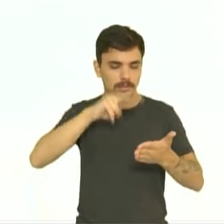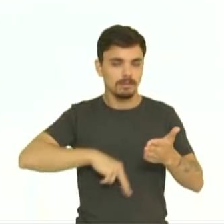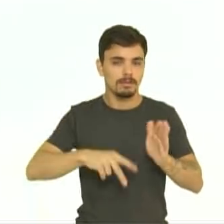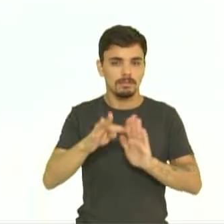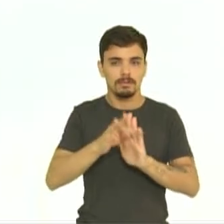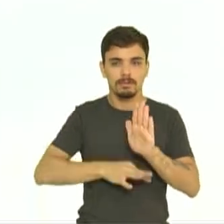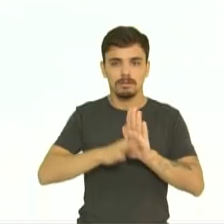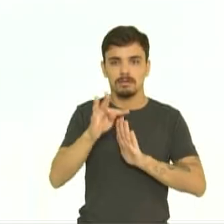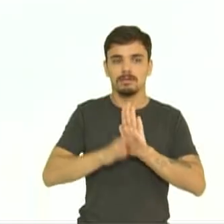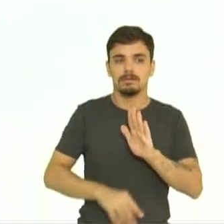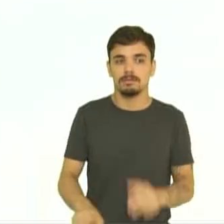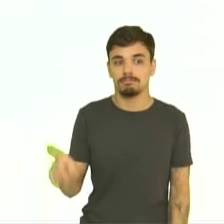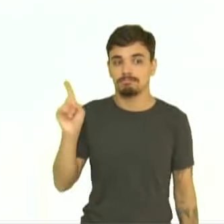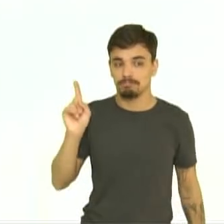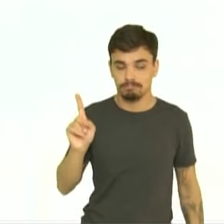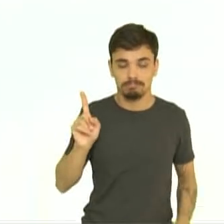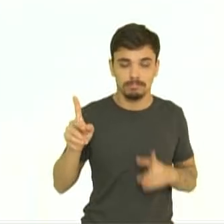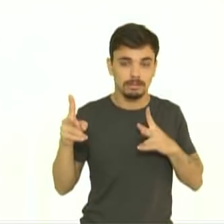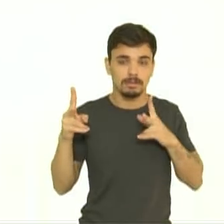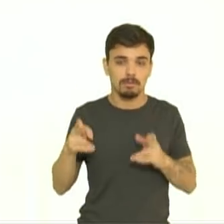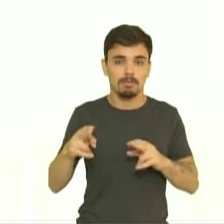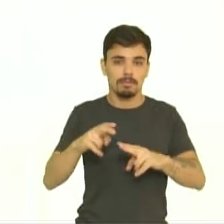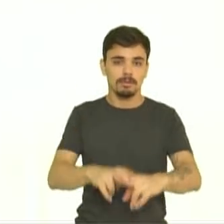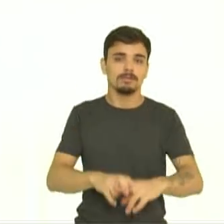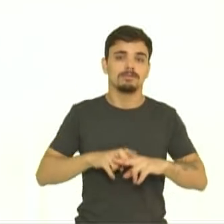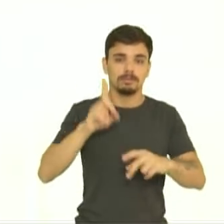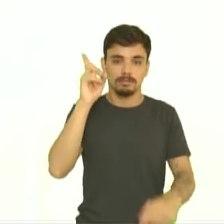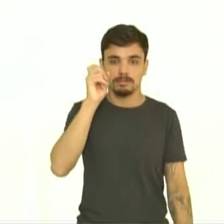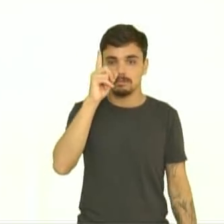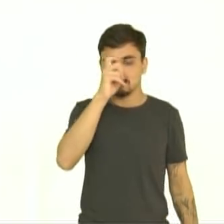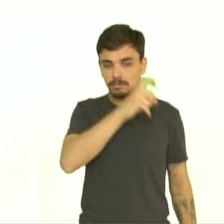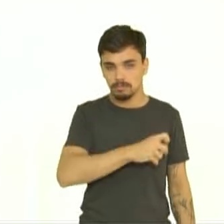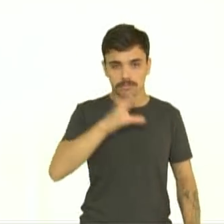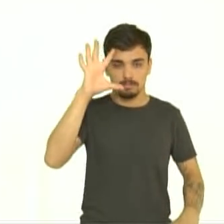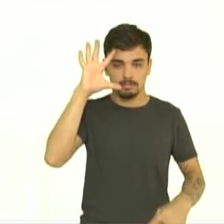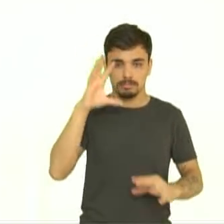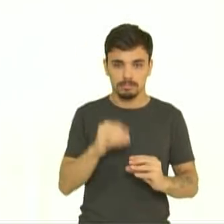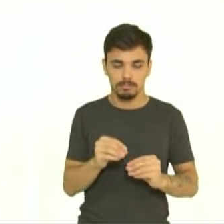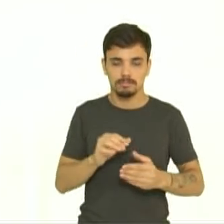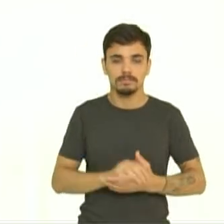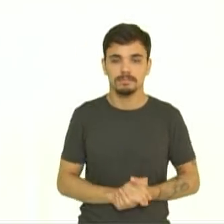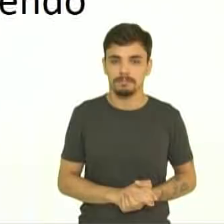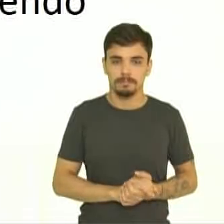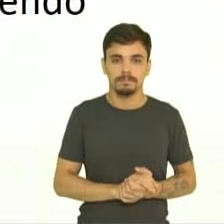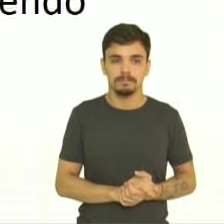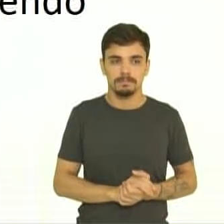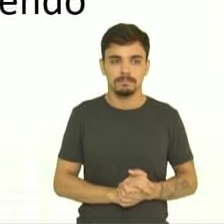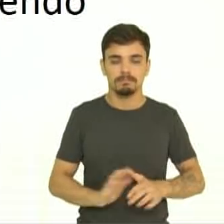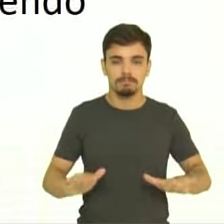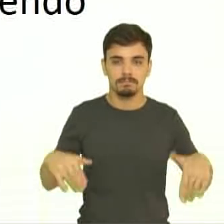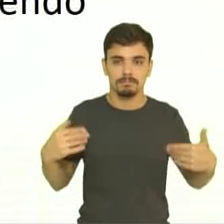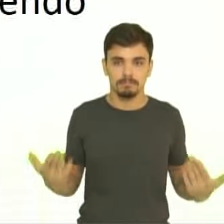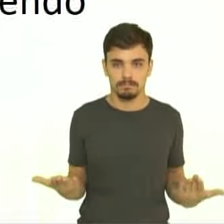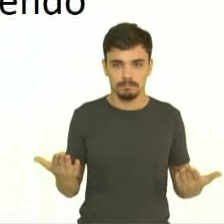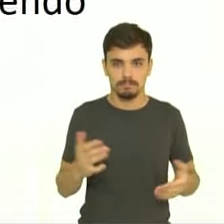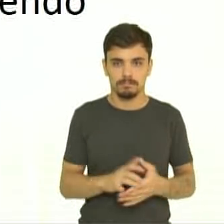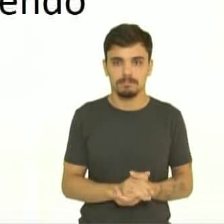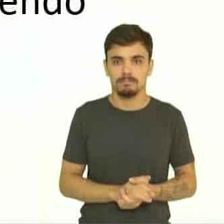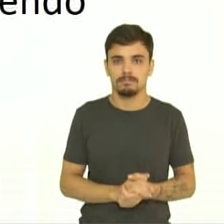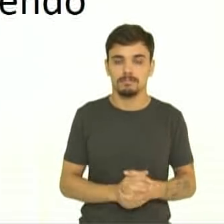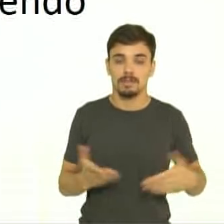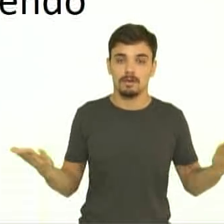um texto como este devido à dificuldade de interpretação. E agora, de